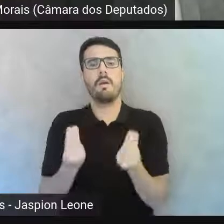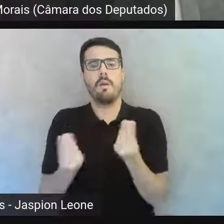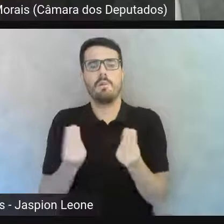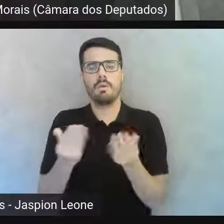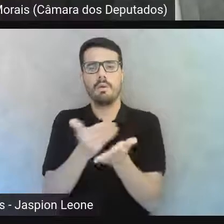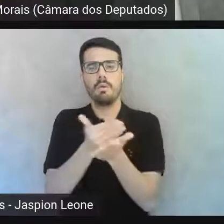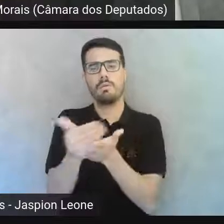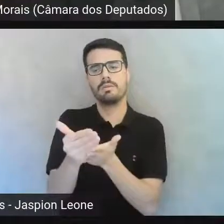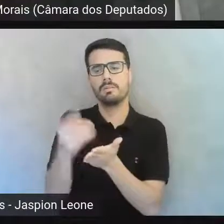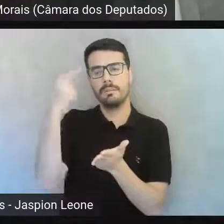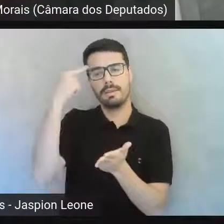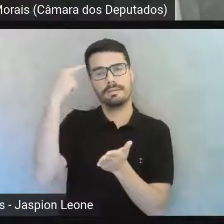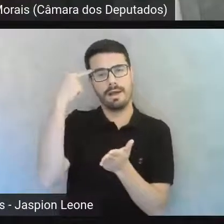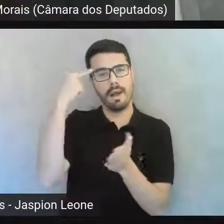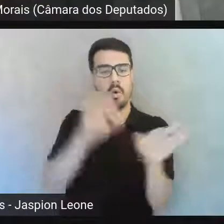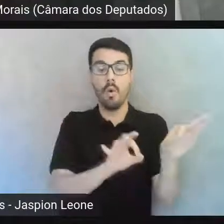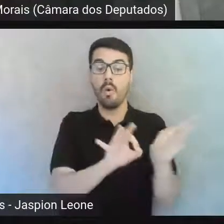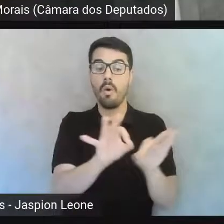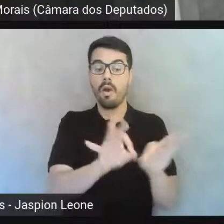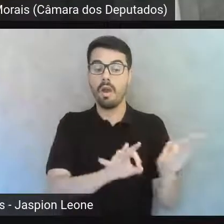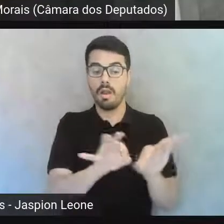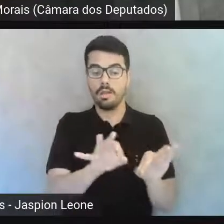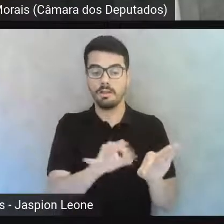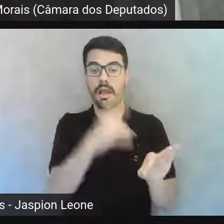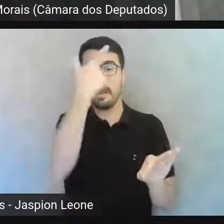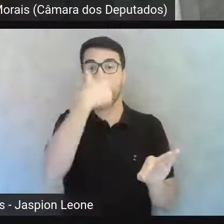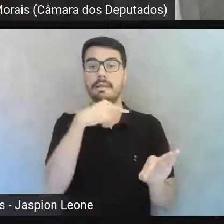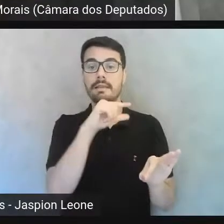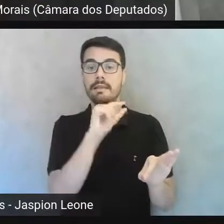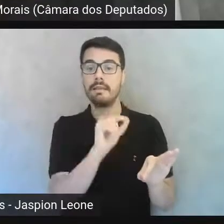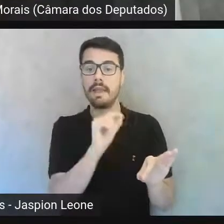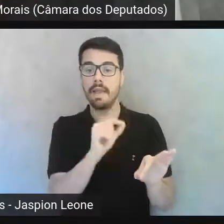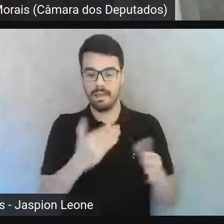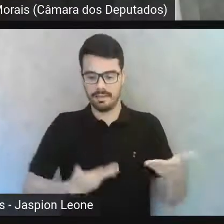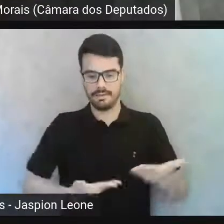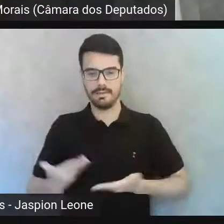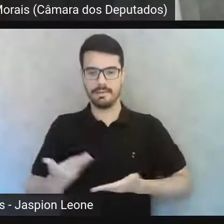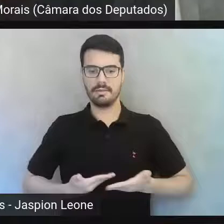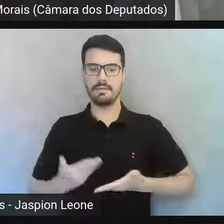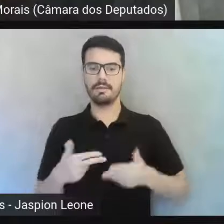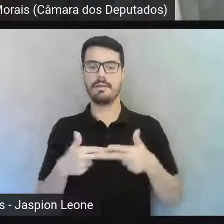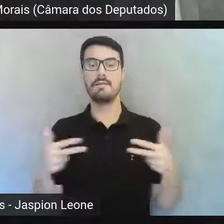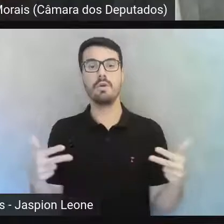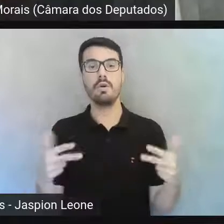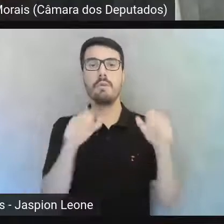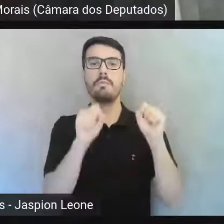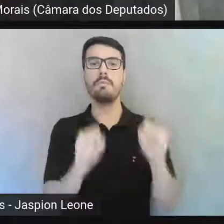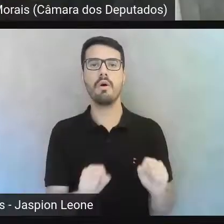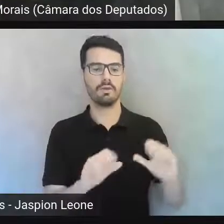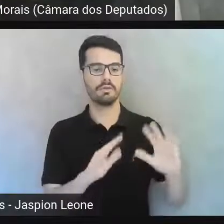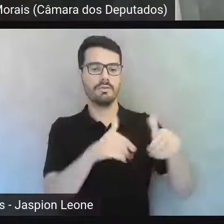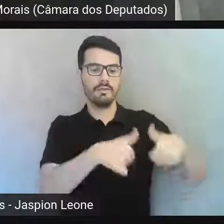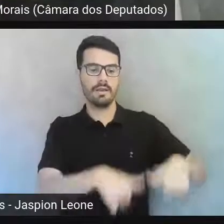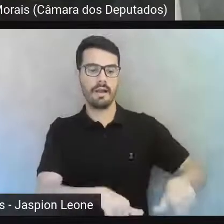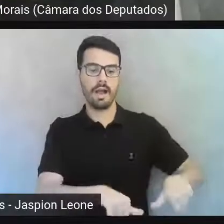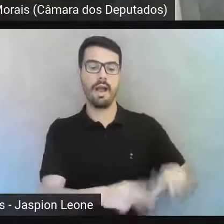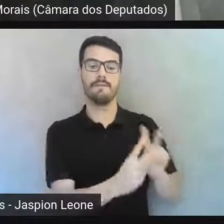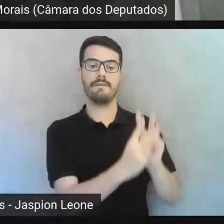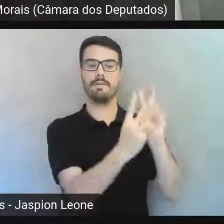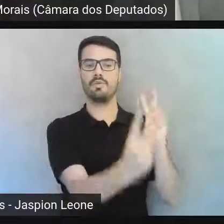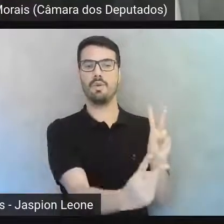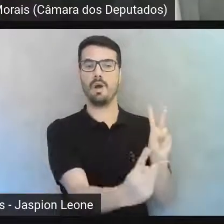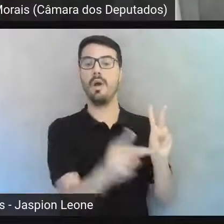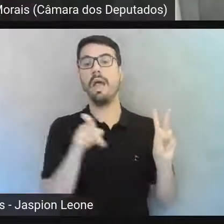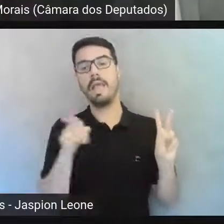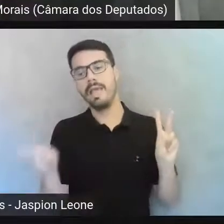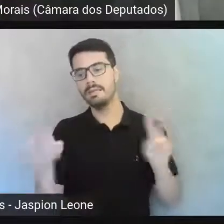desenho institucional de quem são os servidores que podem ficar no remoto, ou aqueles que eu preciso que atue